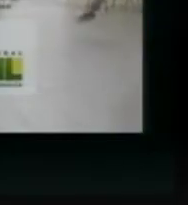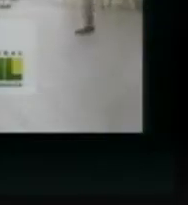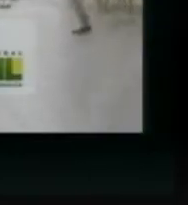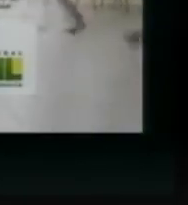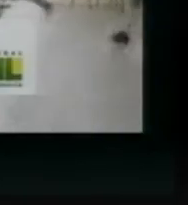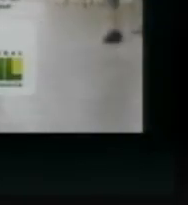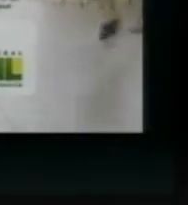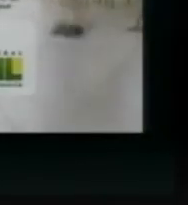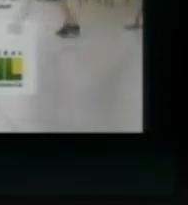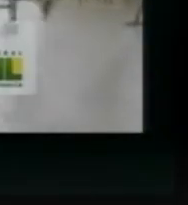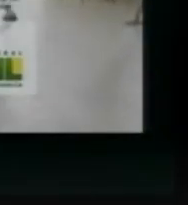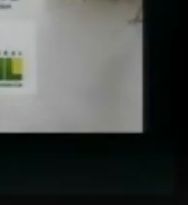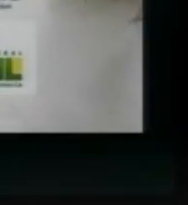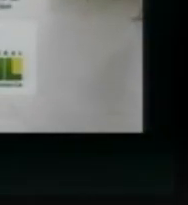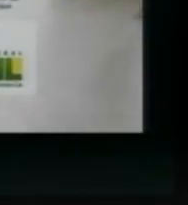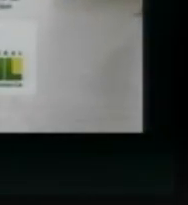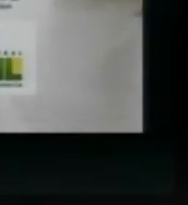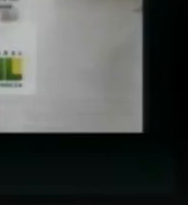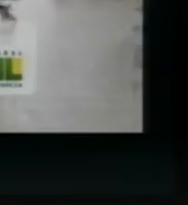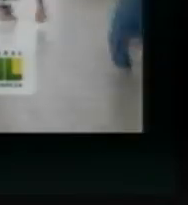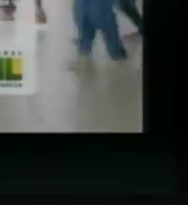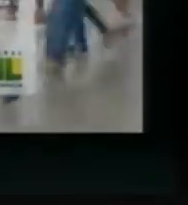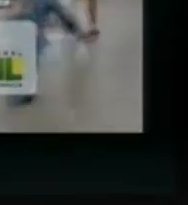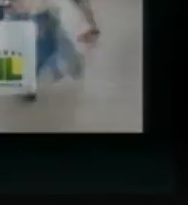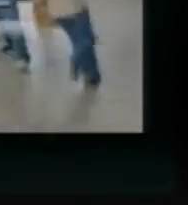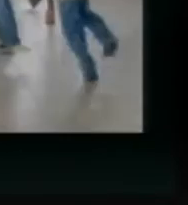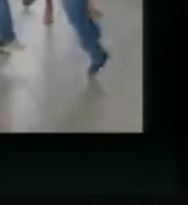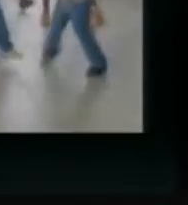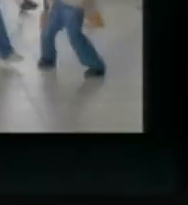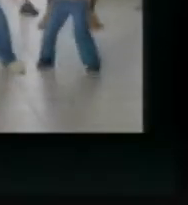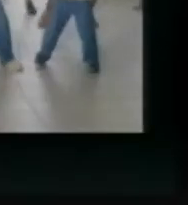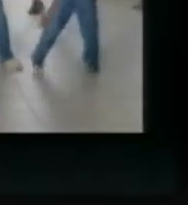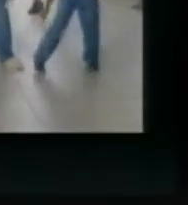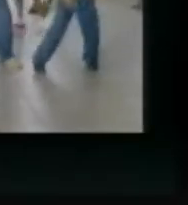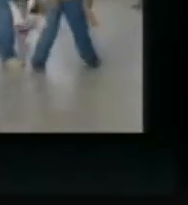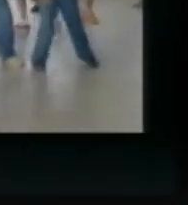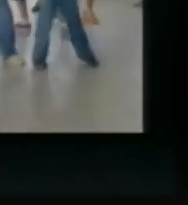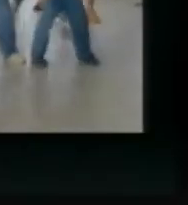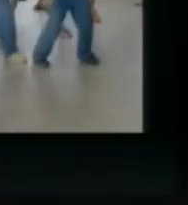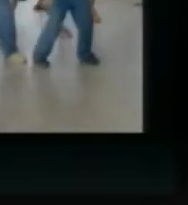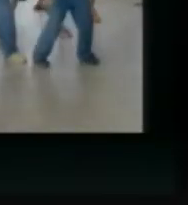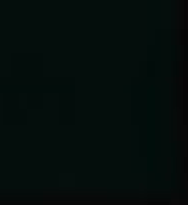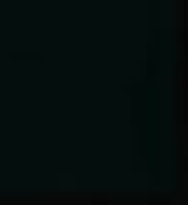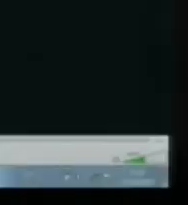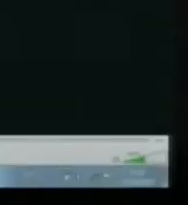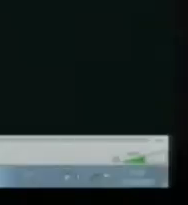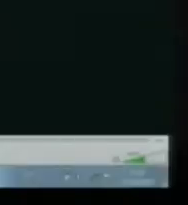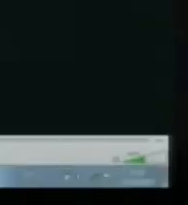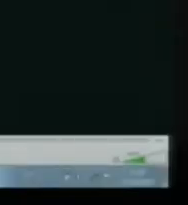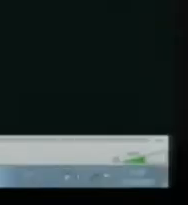atividades físicas tudo no ritmo certo governo federal e